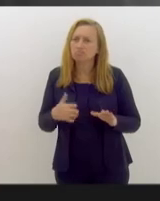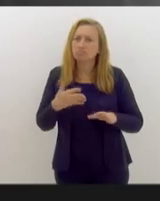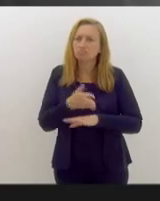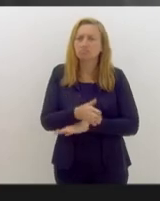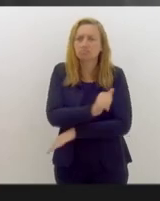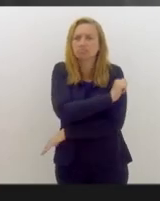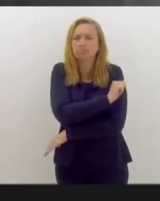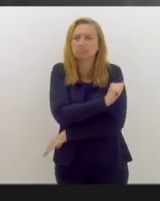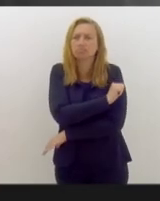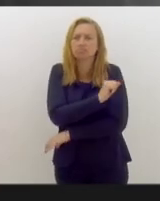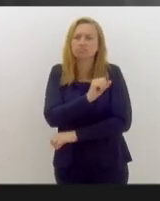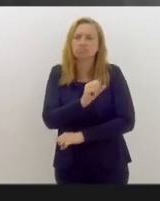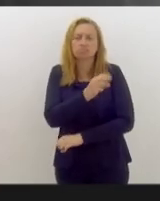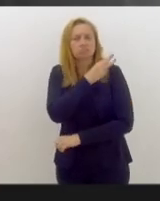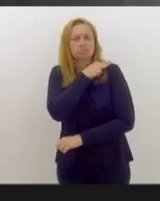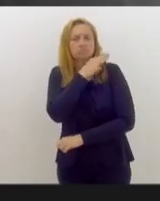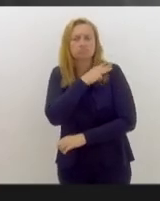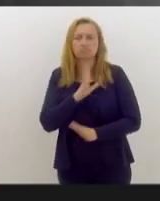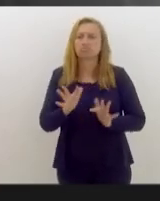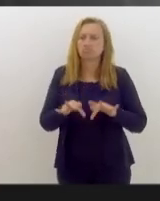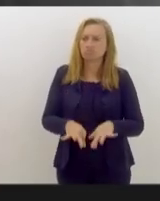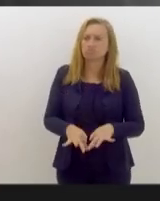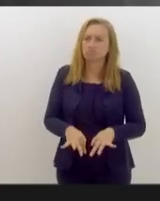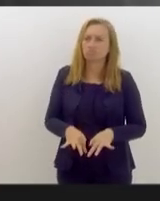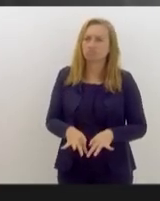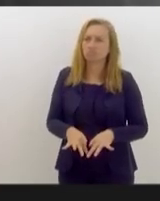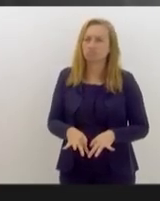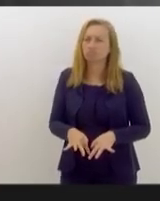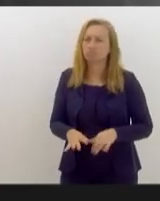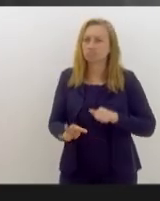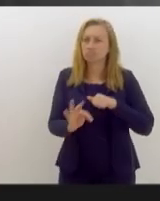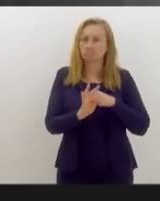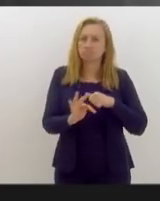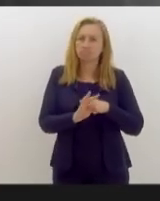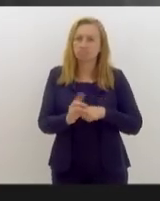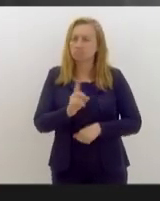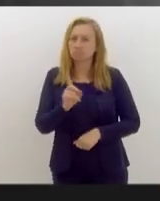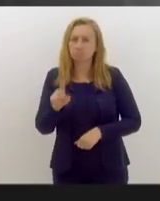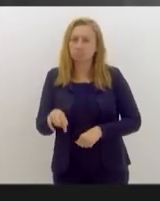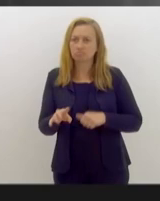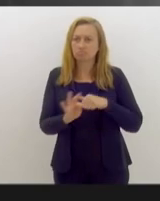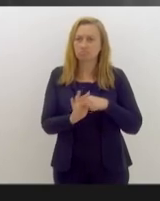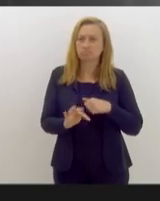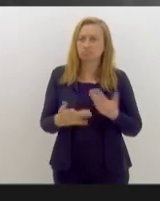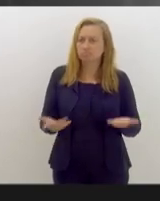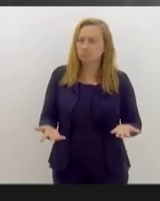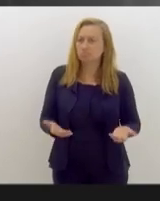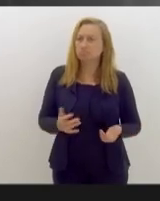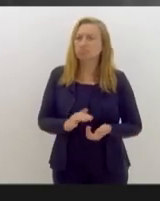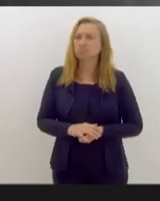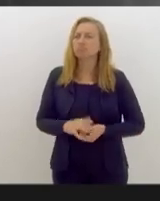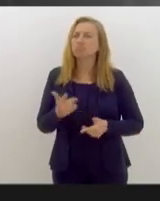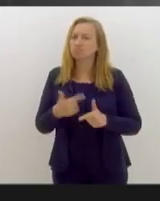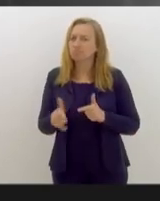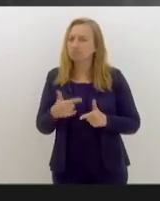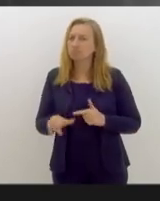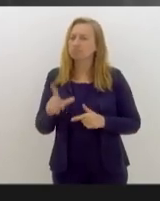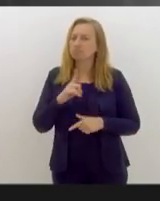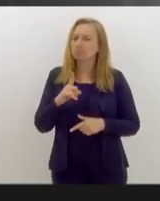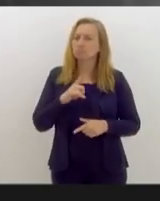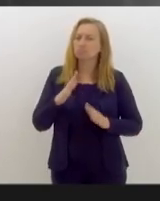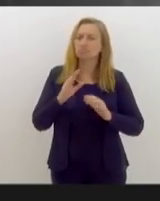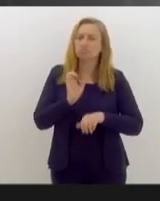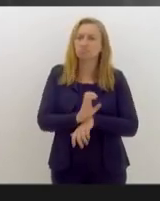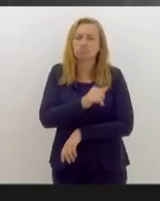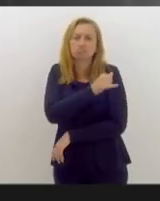alunos do ensino médio concluindo, o ensino médio com tal ensino técnico que não é técnico, e daí os alunos enfrentam muito problema. O Estado do